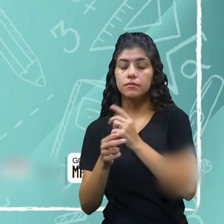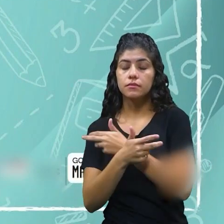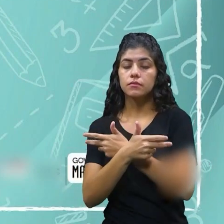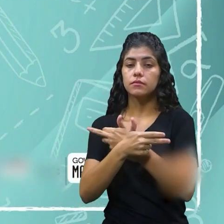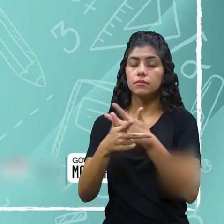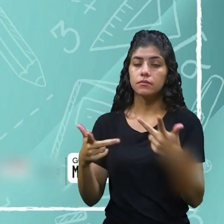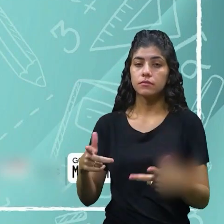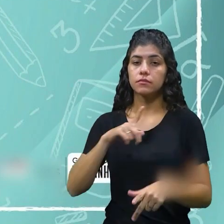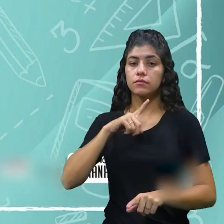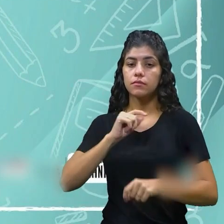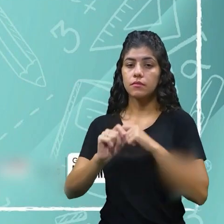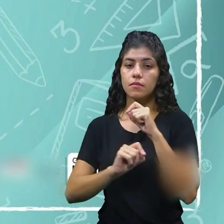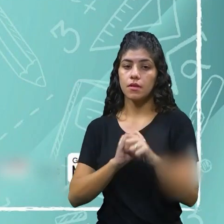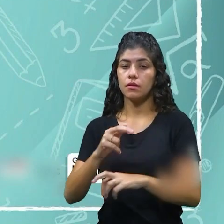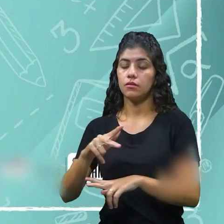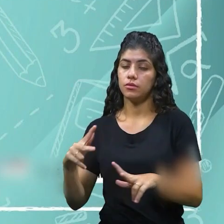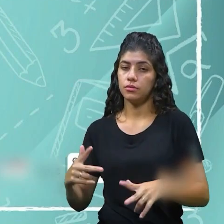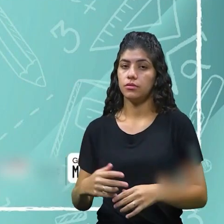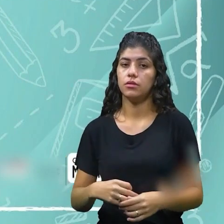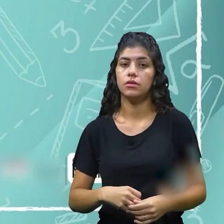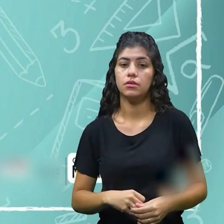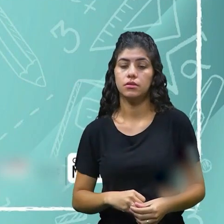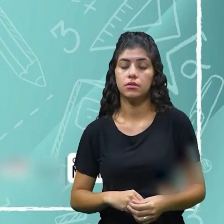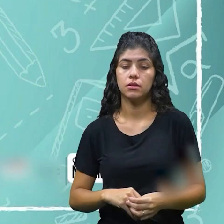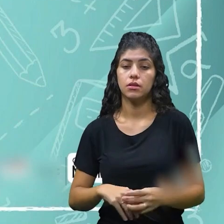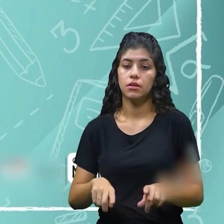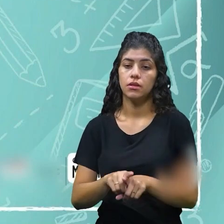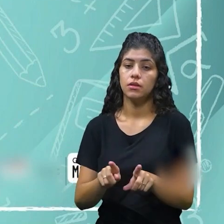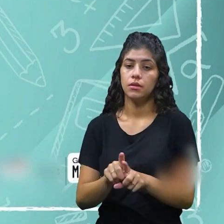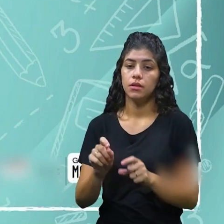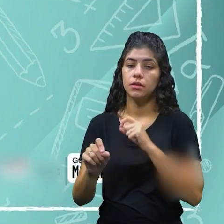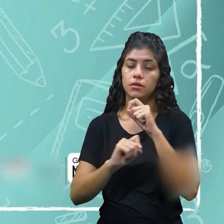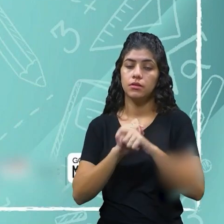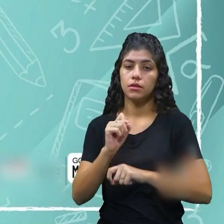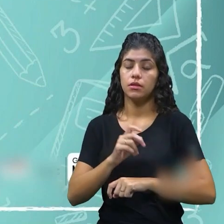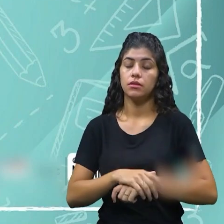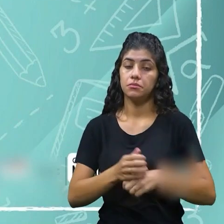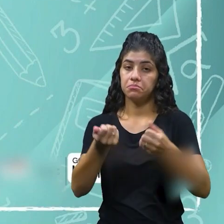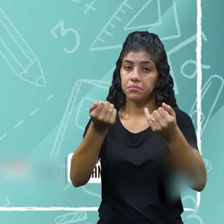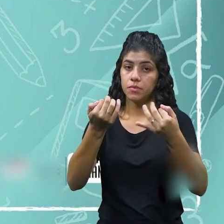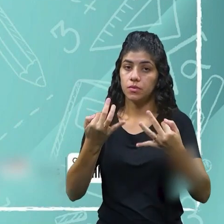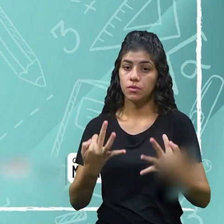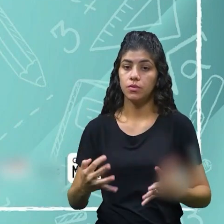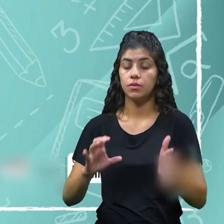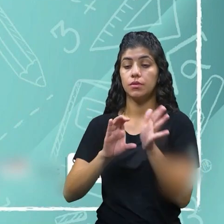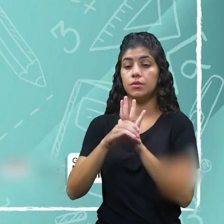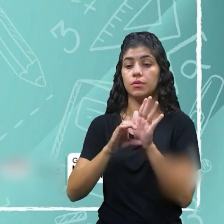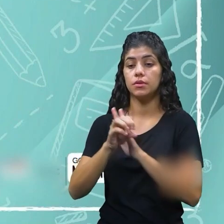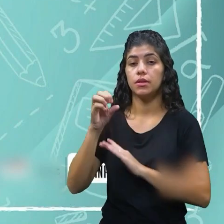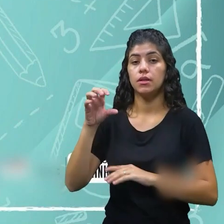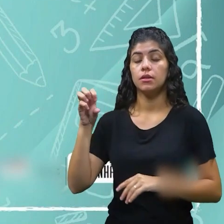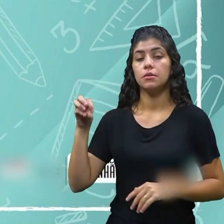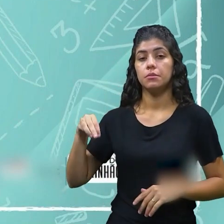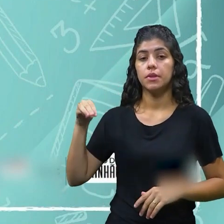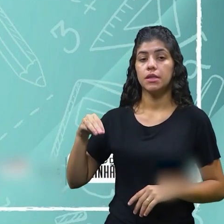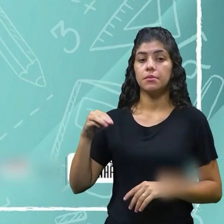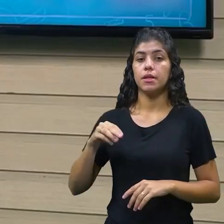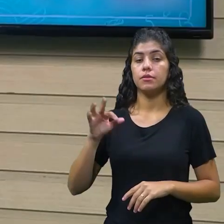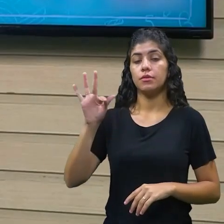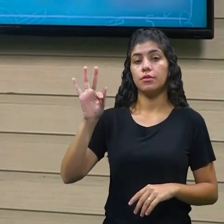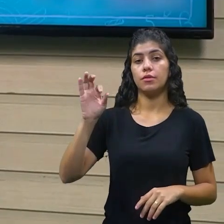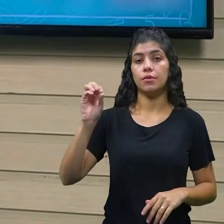com outros corpos que o cercam, né? As interações são convenientes e descritas através de um conceito matemático chamado